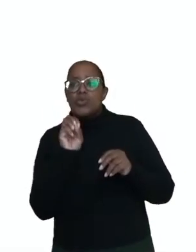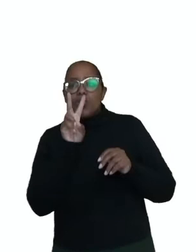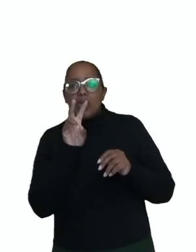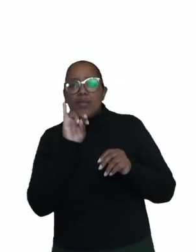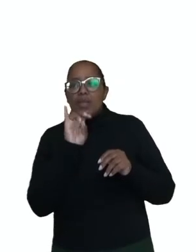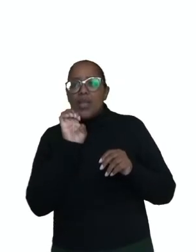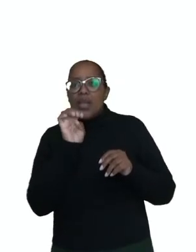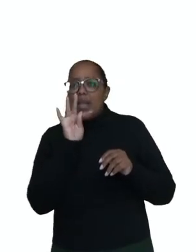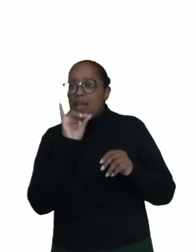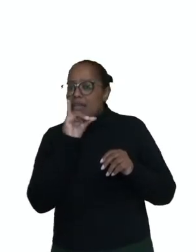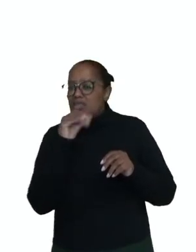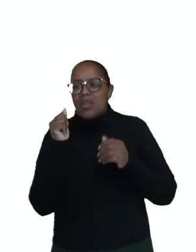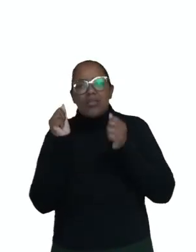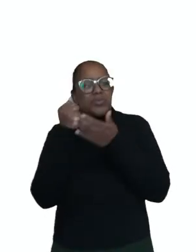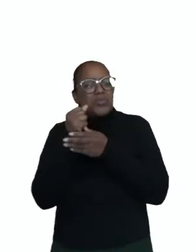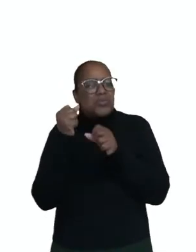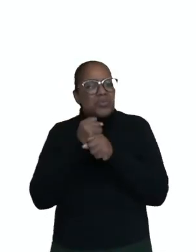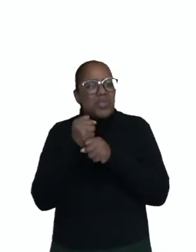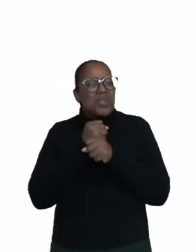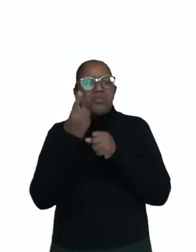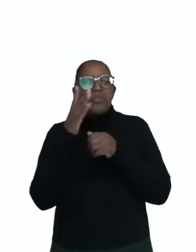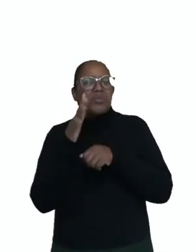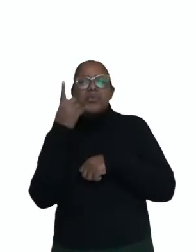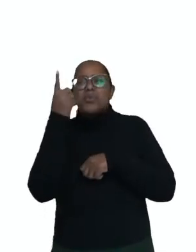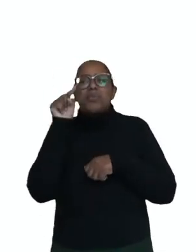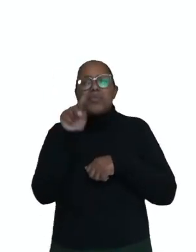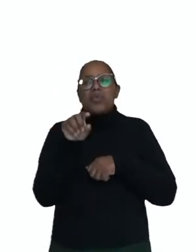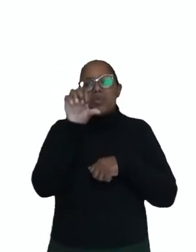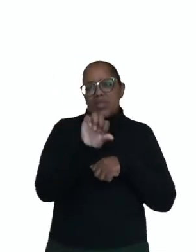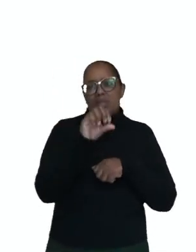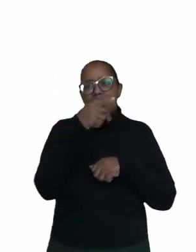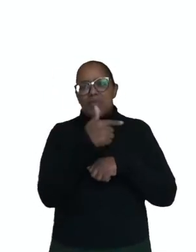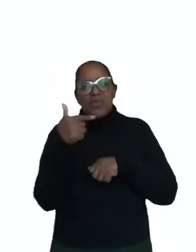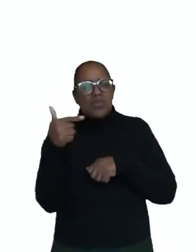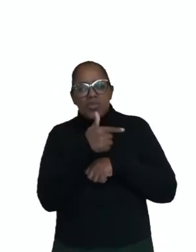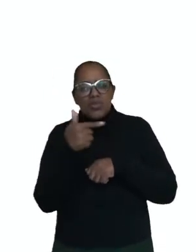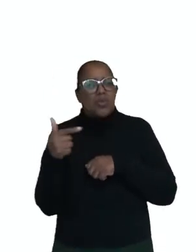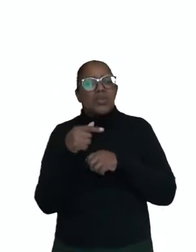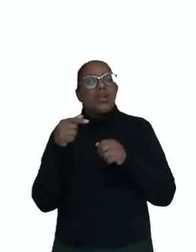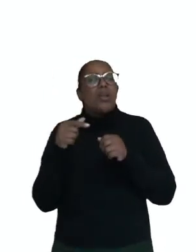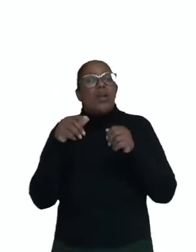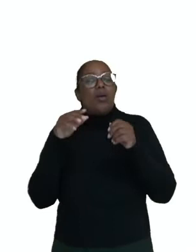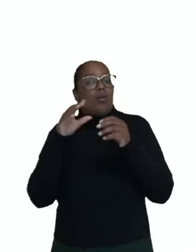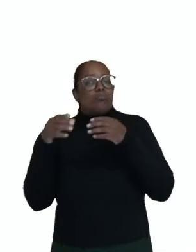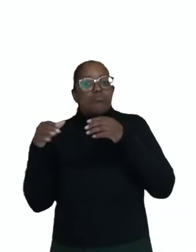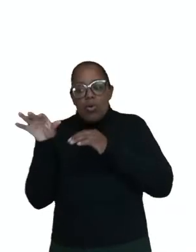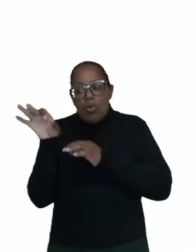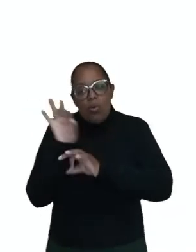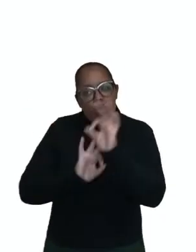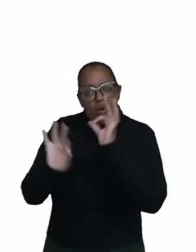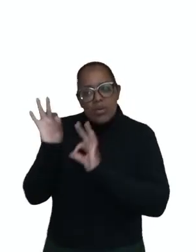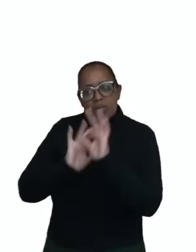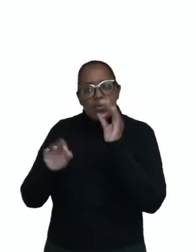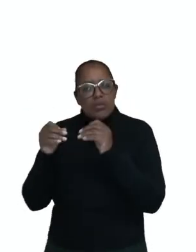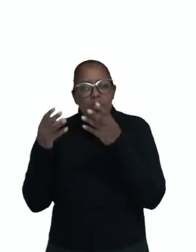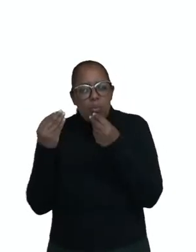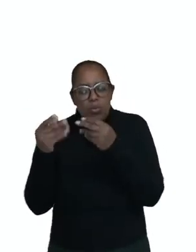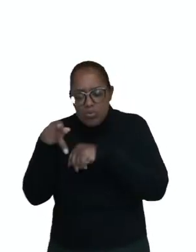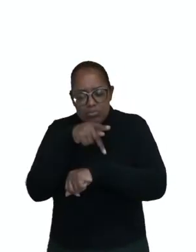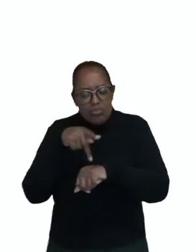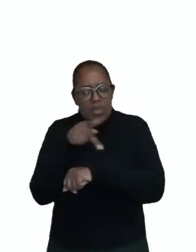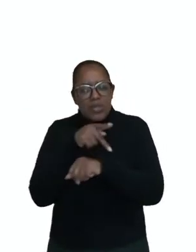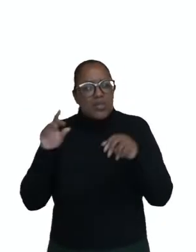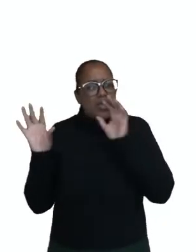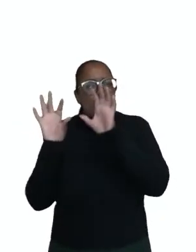Soviética a partir de 1922, em decorrência da Revolução Russa de 17, organiza uma série de países na chamada União